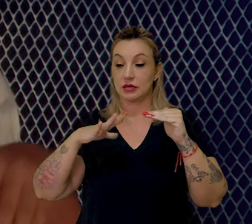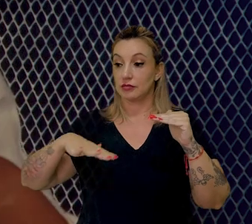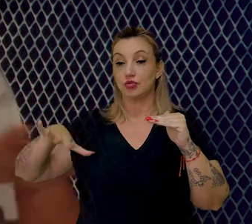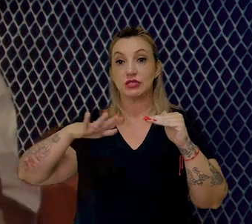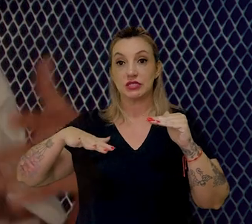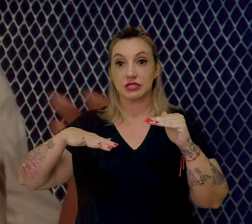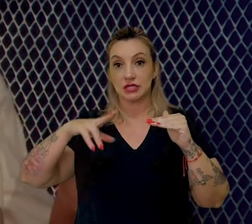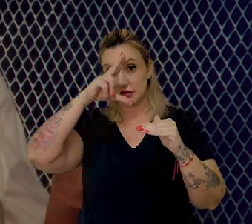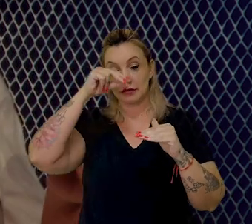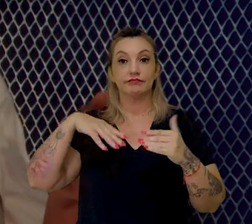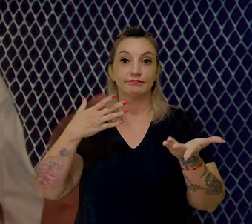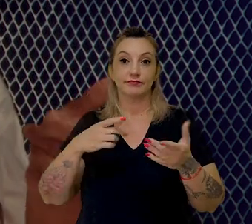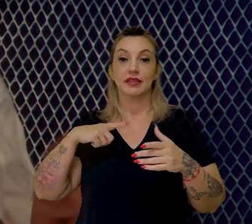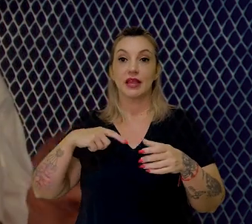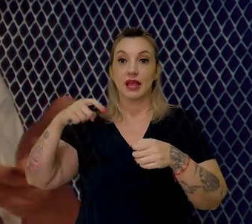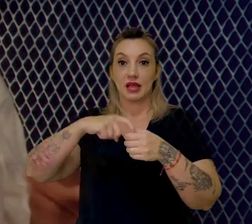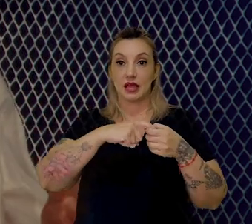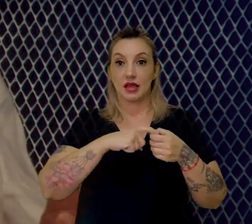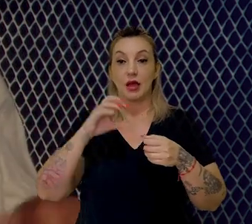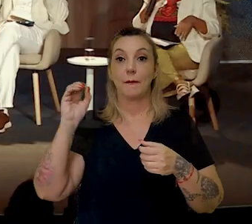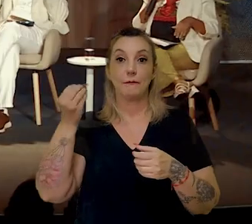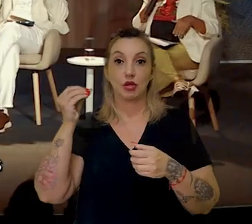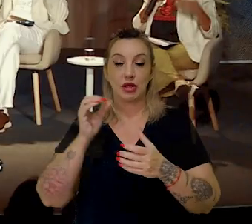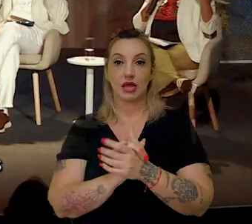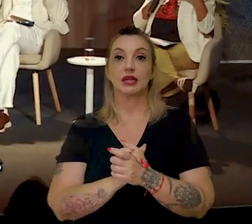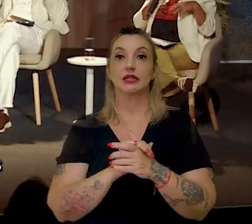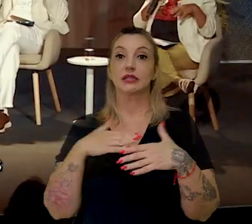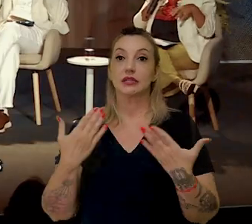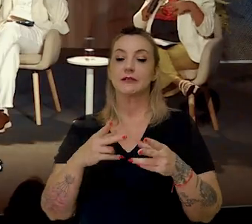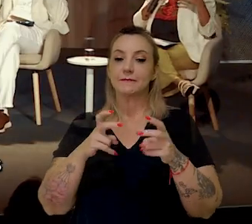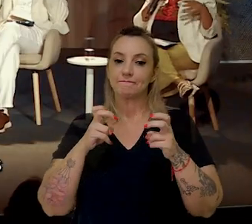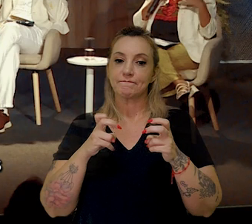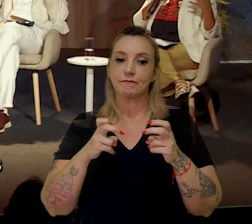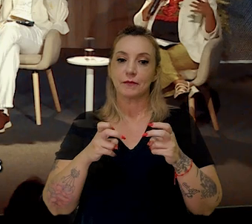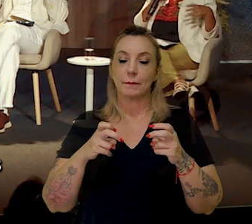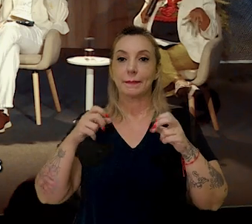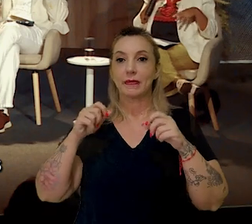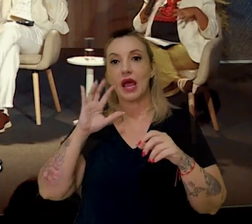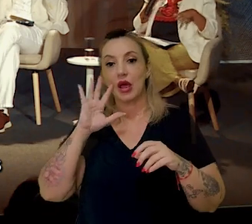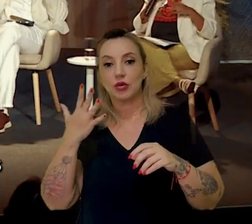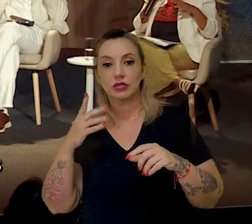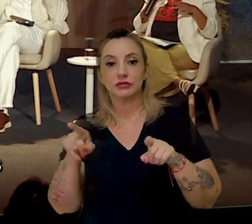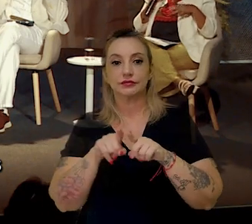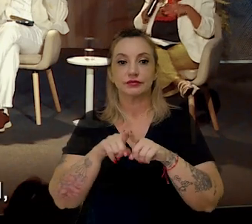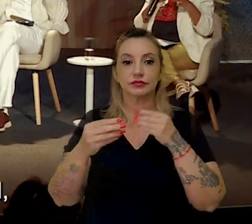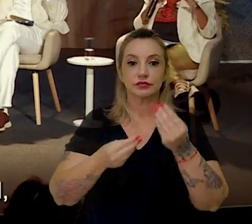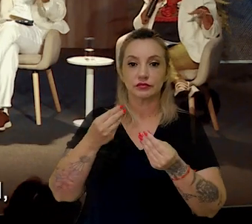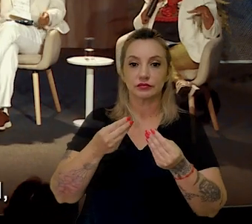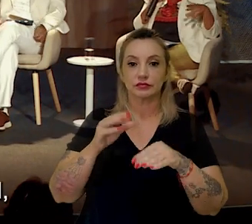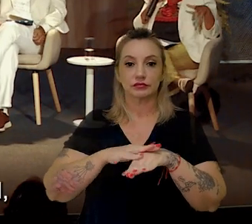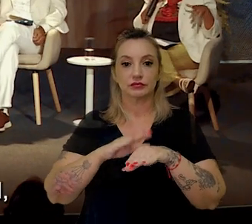municípios que compõe a região metropolitana de Porto Alegre então a gente falar desses desastres E também como a gente